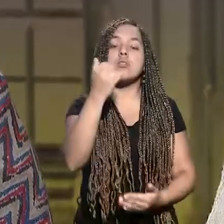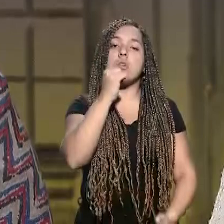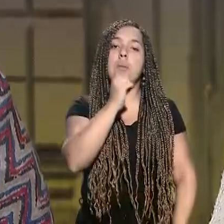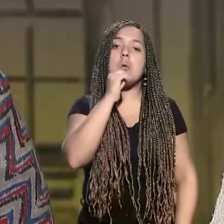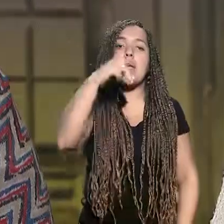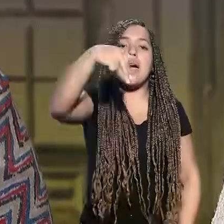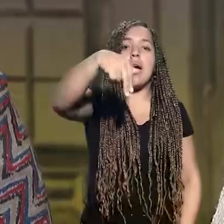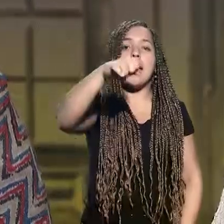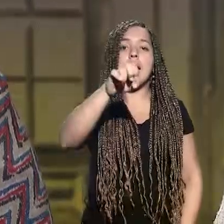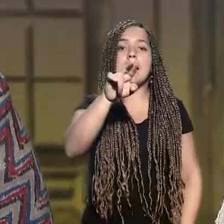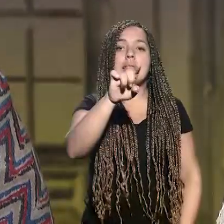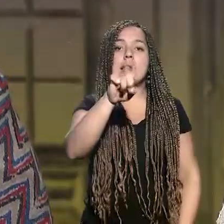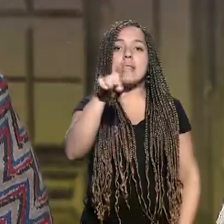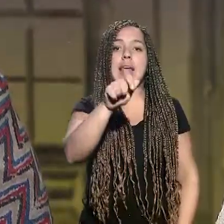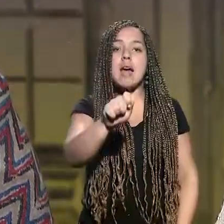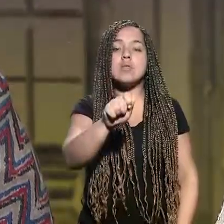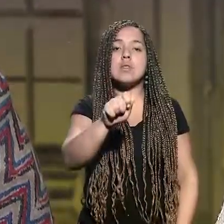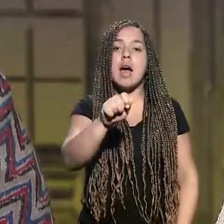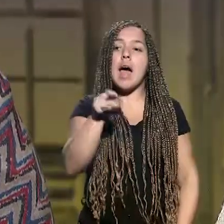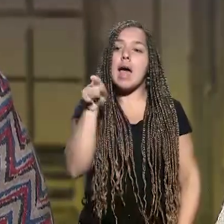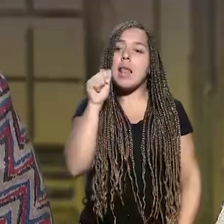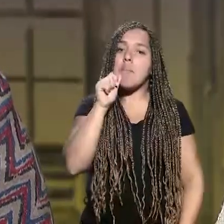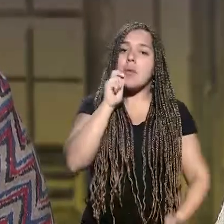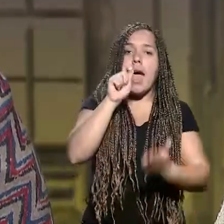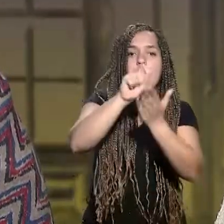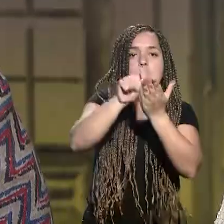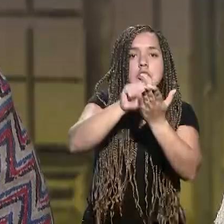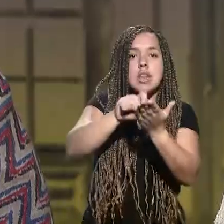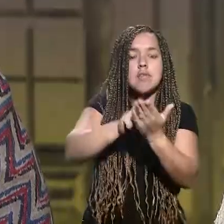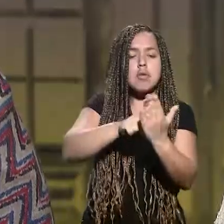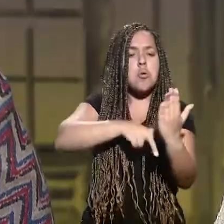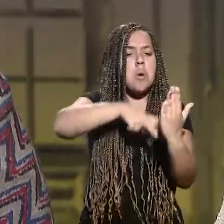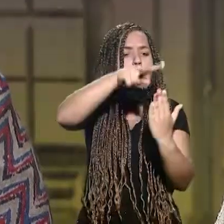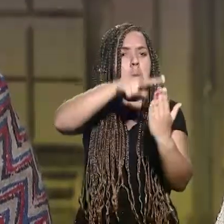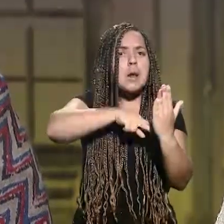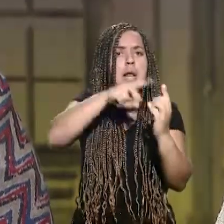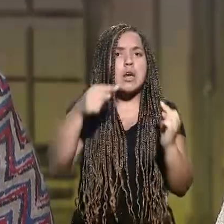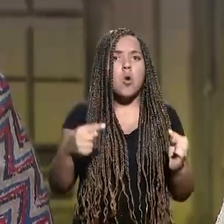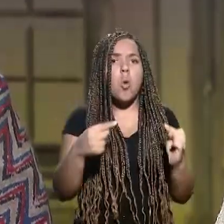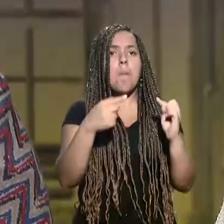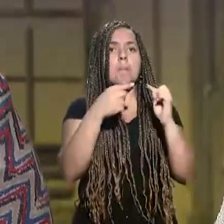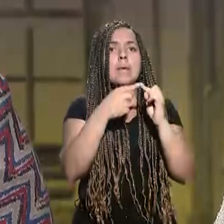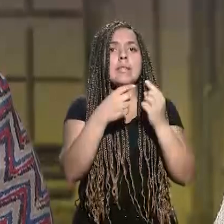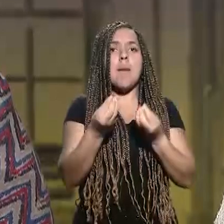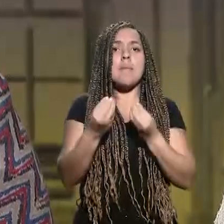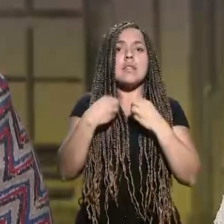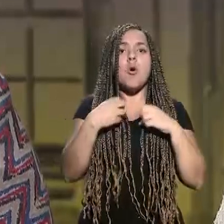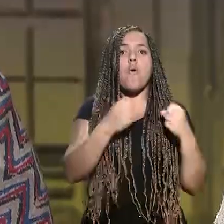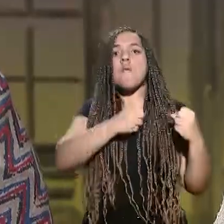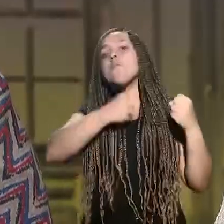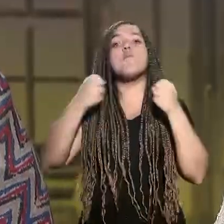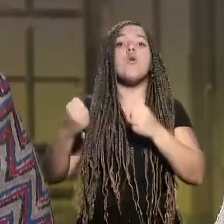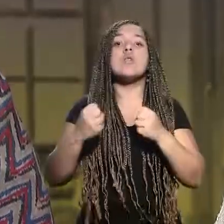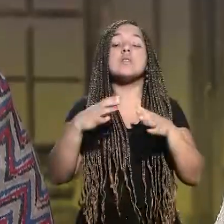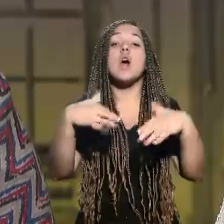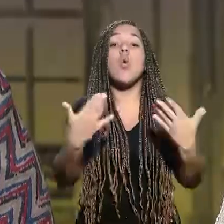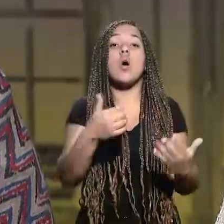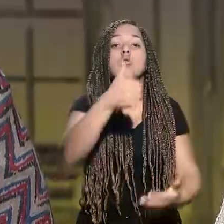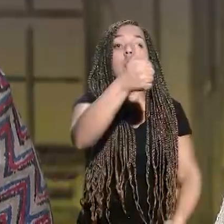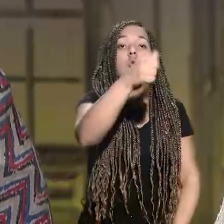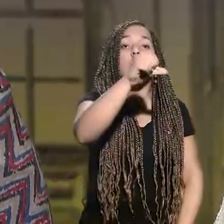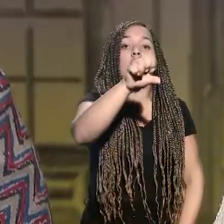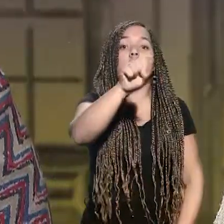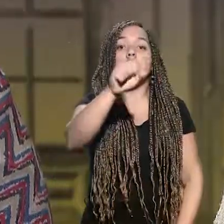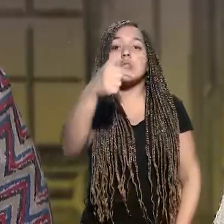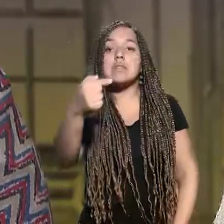exemplo, ter a obra da Neuza me fortaleceu em 87, quando eu não sabia direito quem eu era.